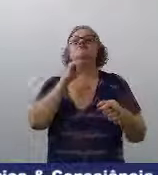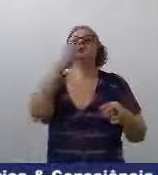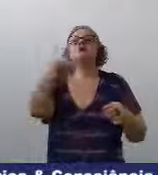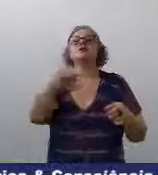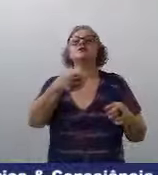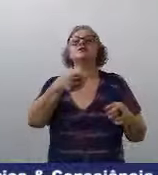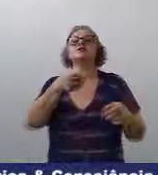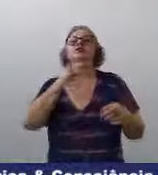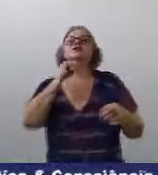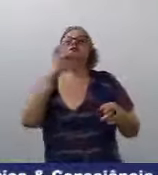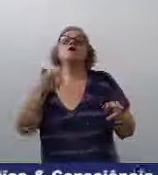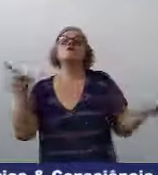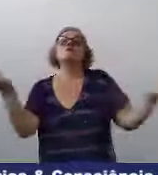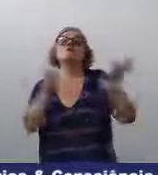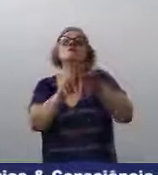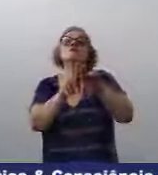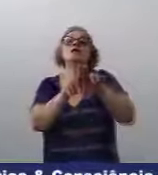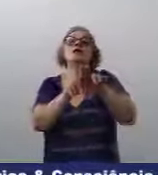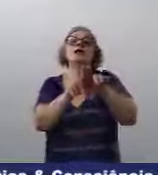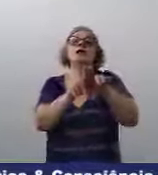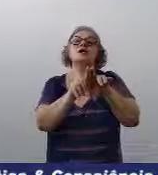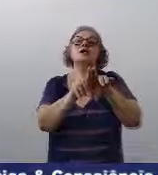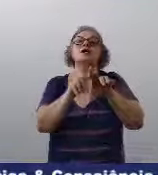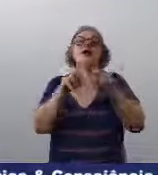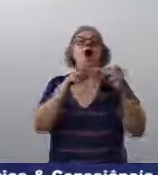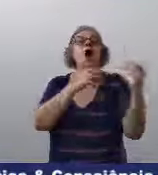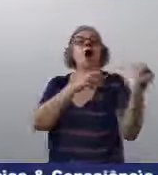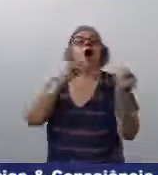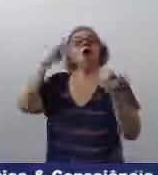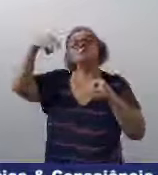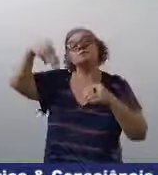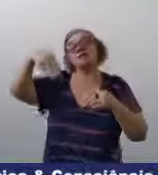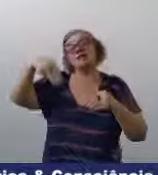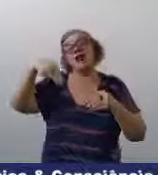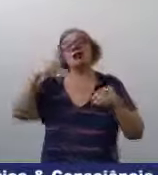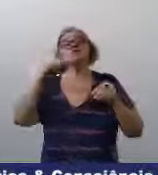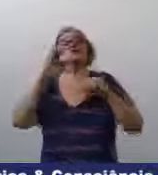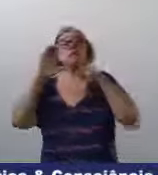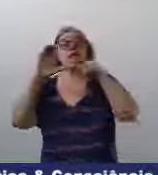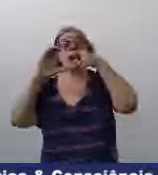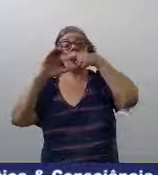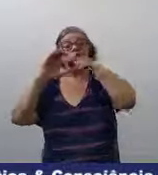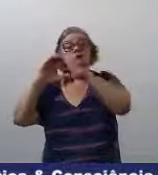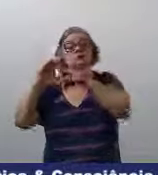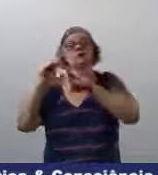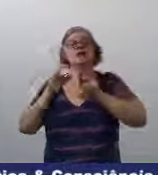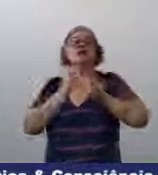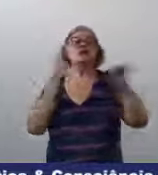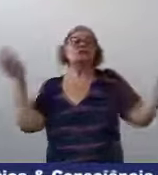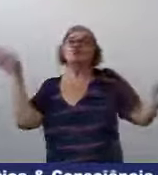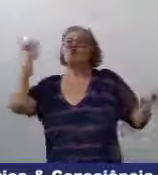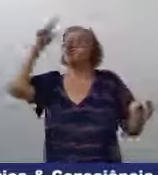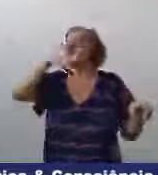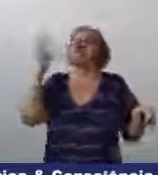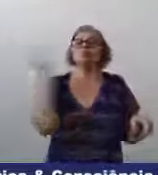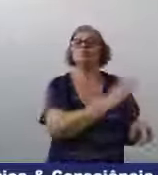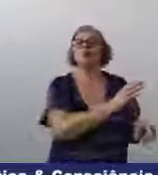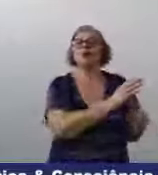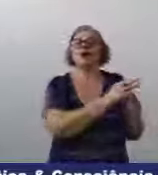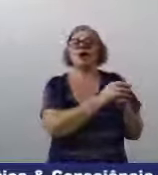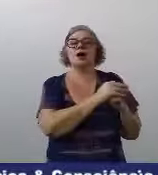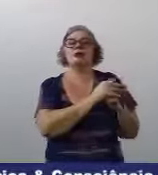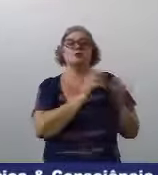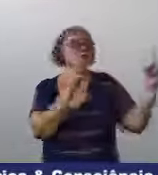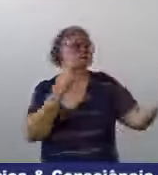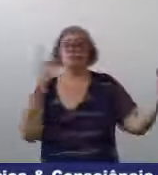mesmo instante, não dá tempo para nenhuma mensagem chegar lá. As mensagens eletromagnéticas se propagam com a velocidade da luz.